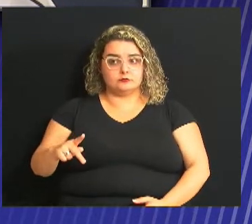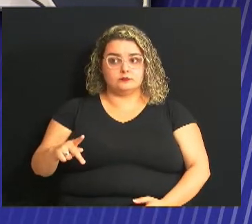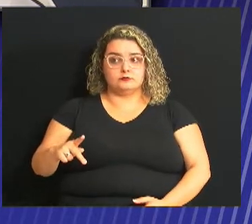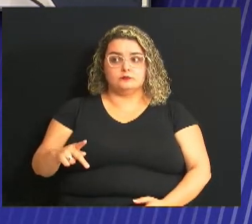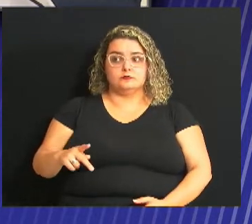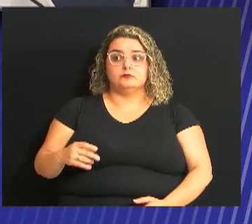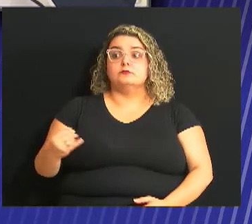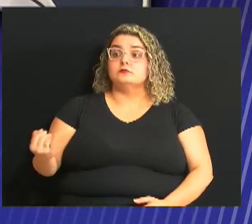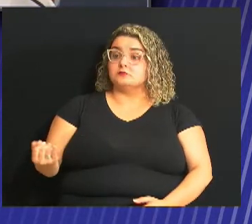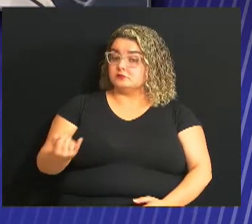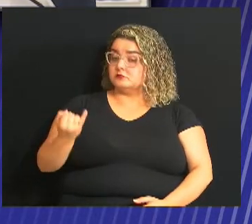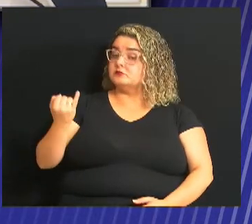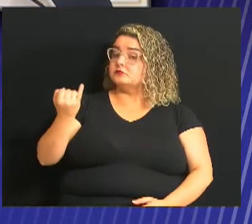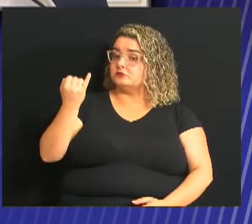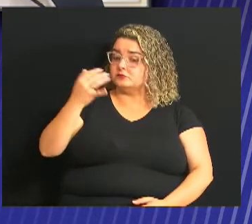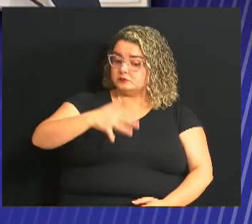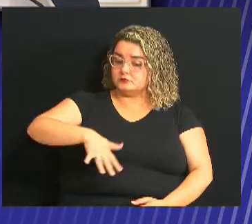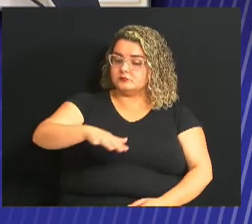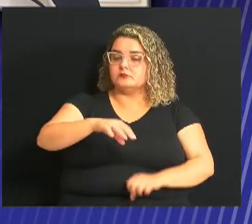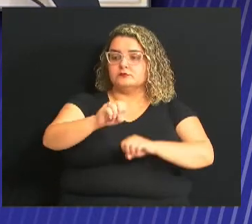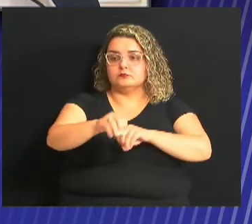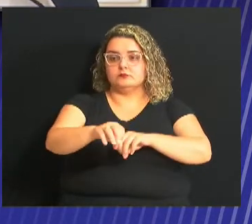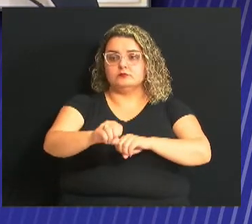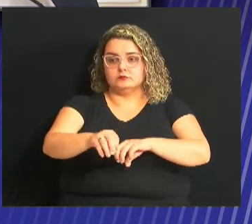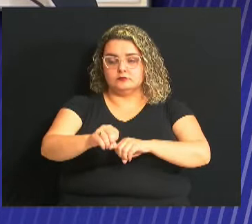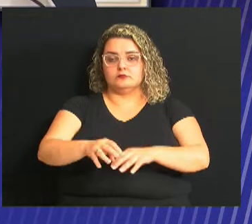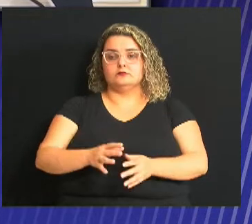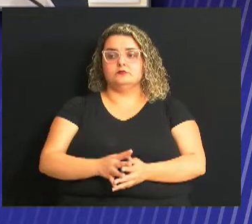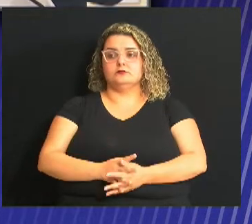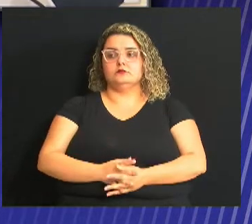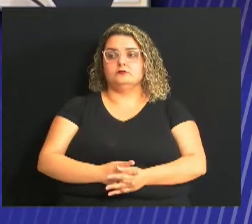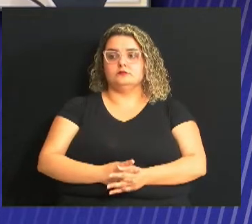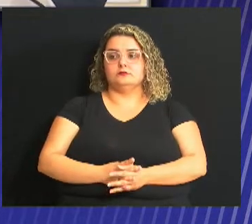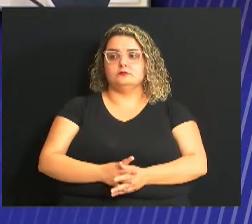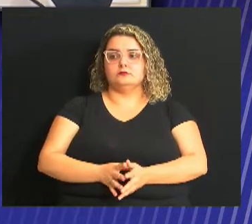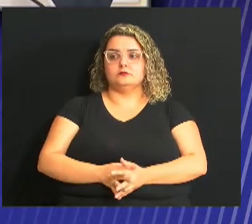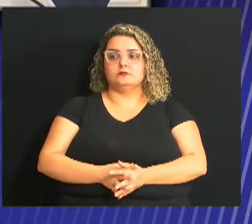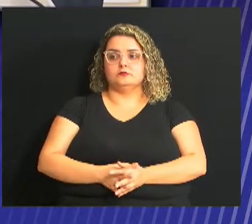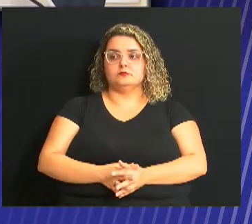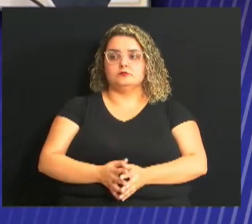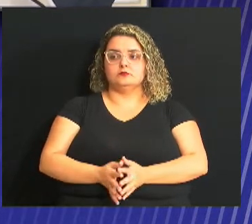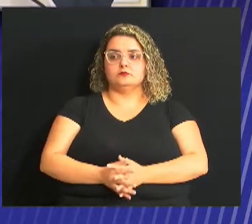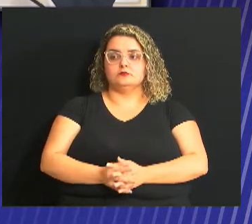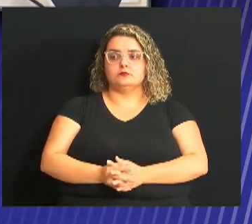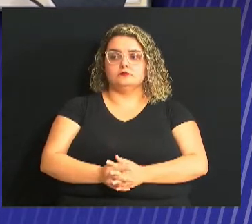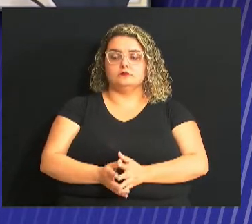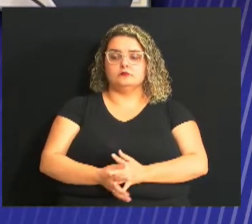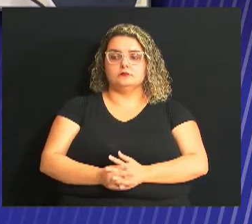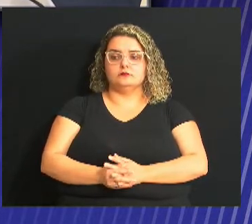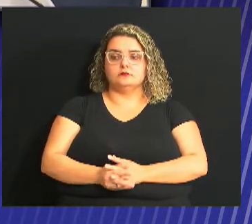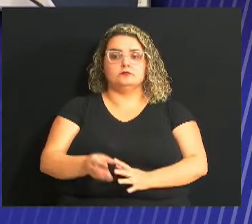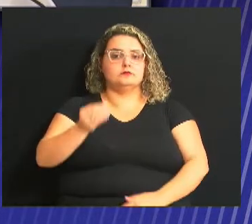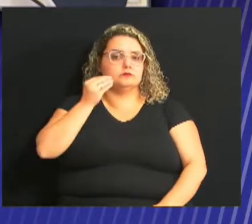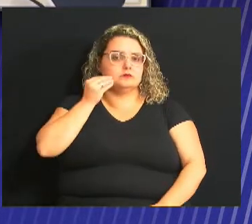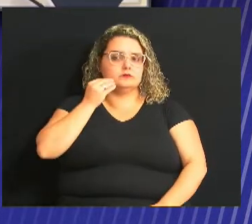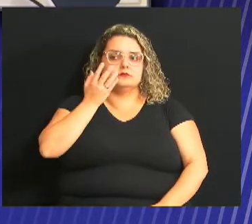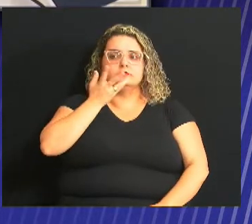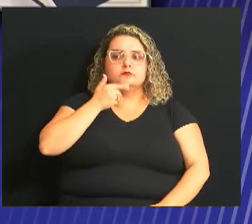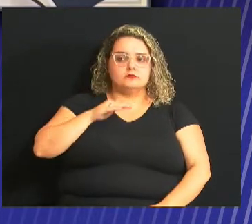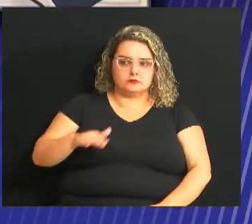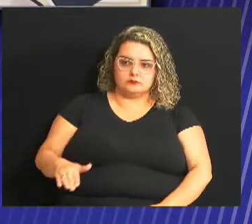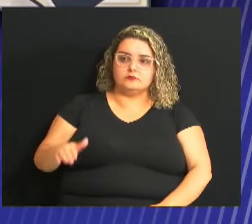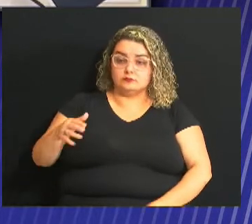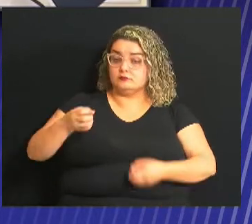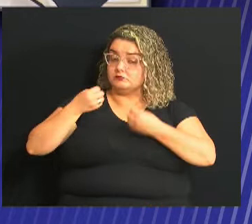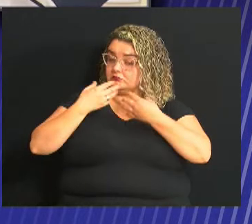importância à área educacional. Ele tentava, desde criança, ser um bom